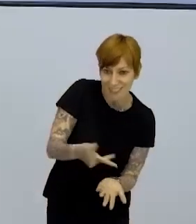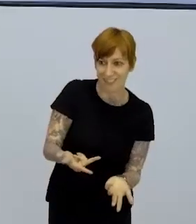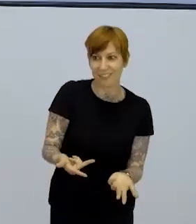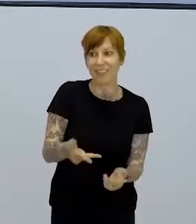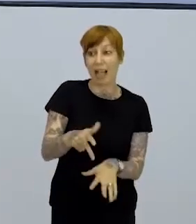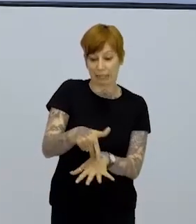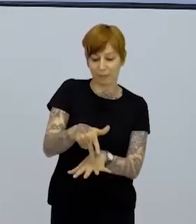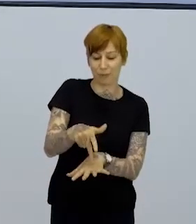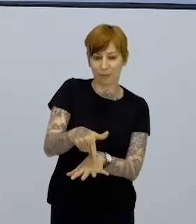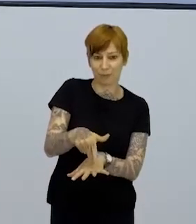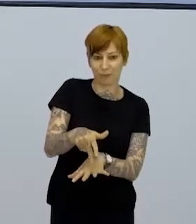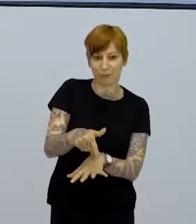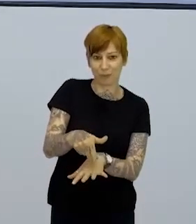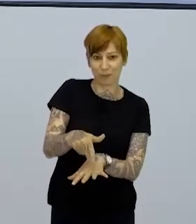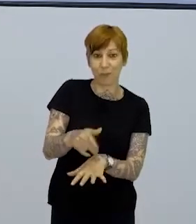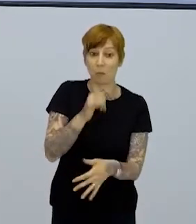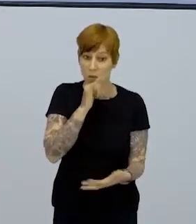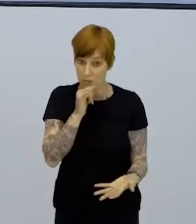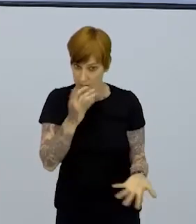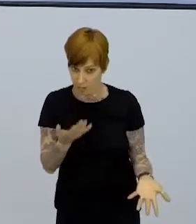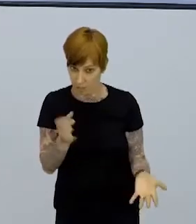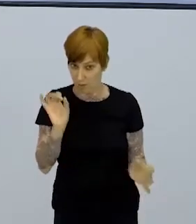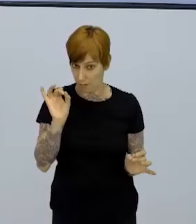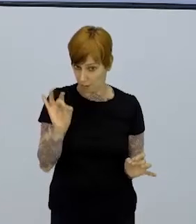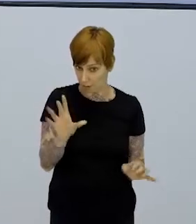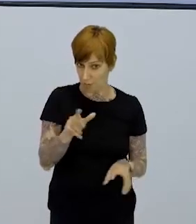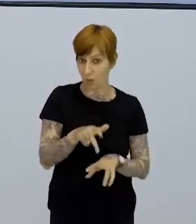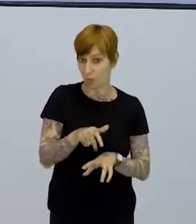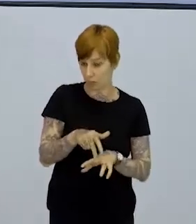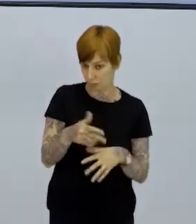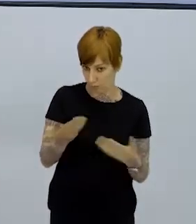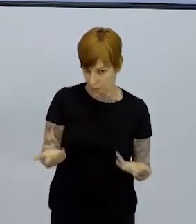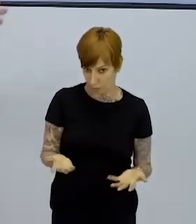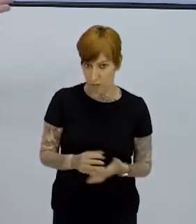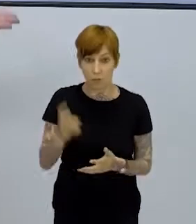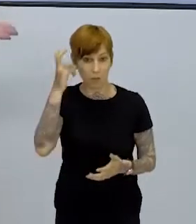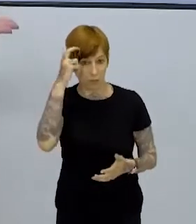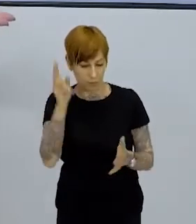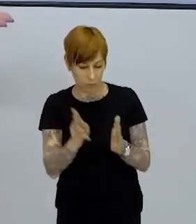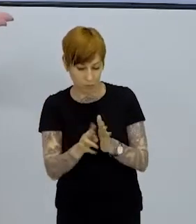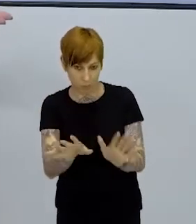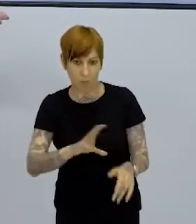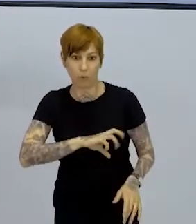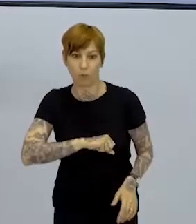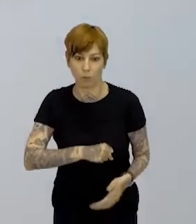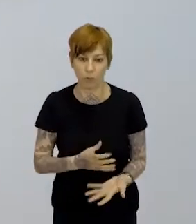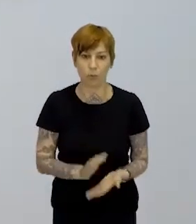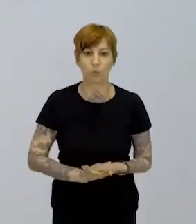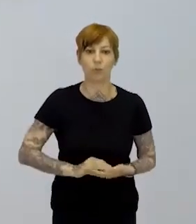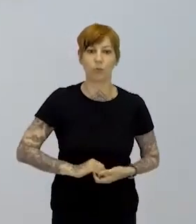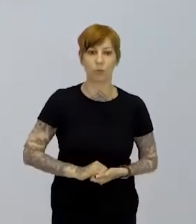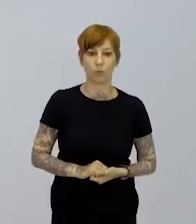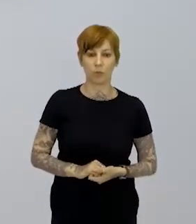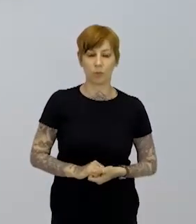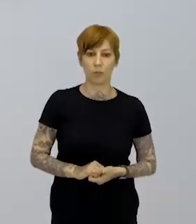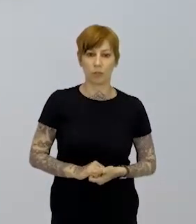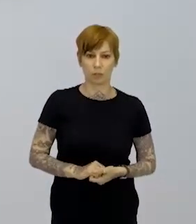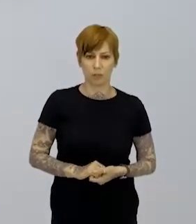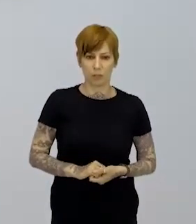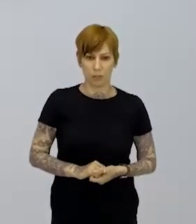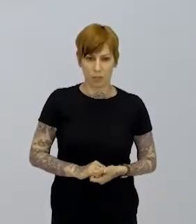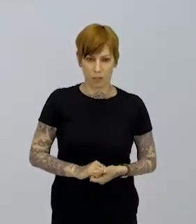skatistas, a gente está falando só do skate. Sim. Né? Que é justamente isso. Se nós olharmos, né,